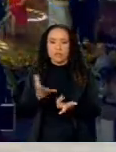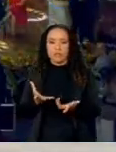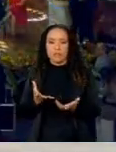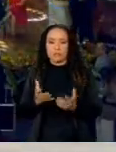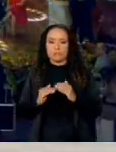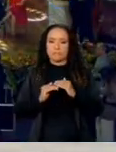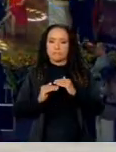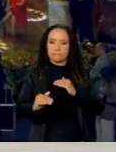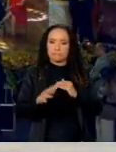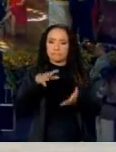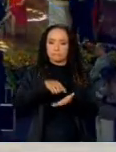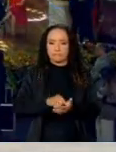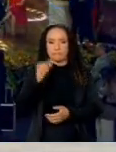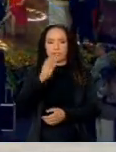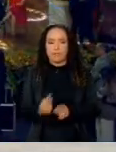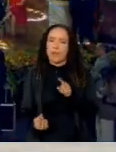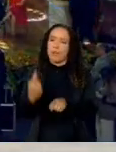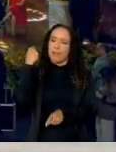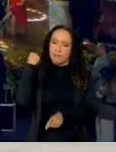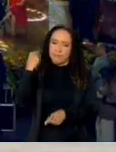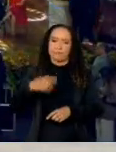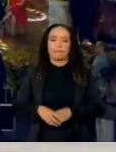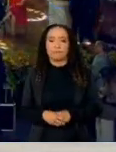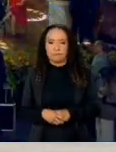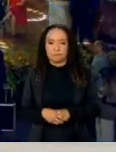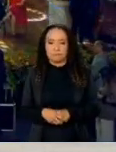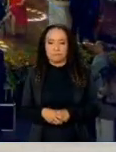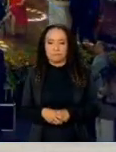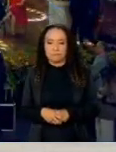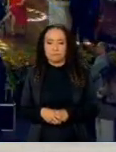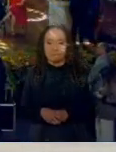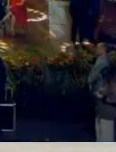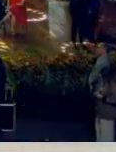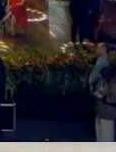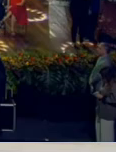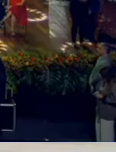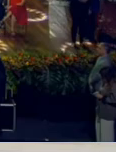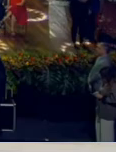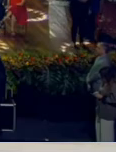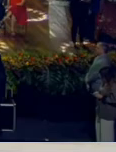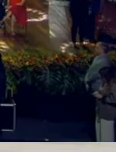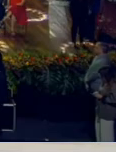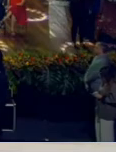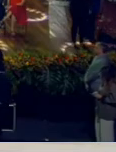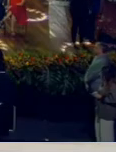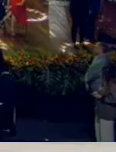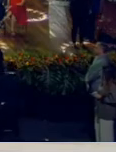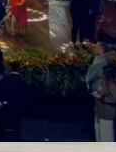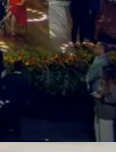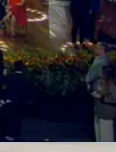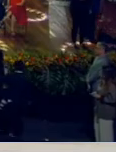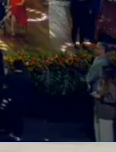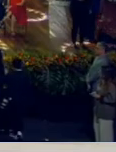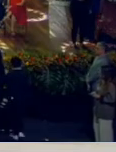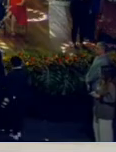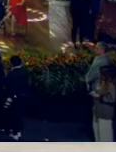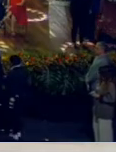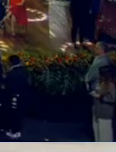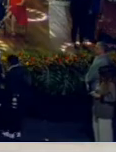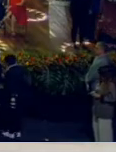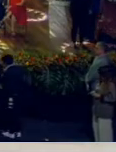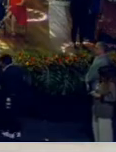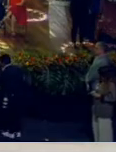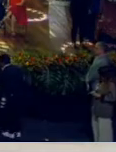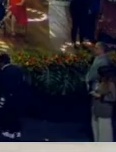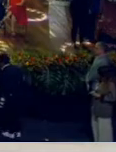vai percorrer todos os estados da Federação Brasileira. É uma forma de aproximar ali gestores estaduais e municipais